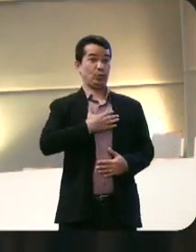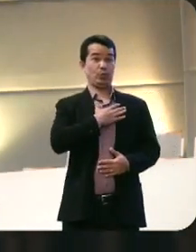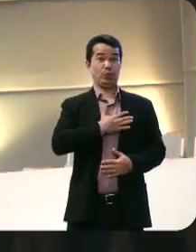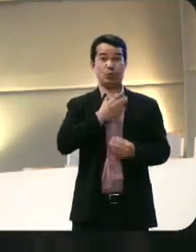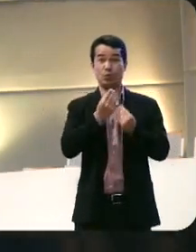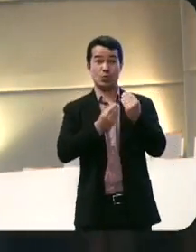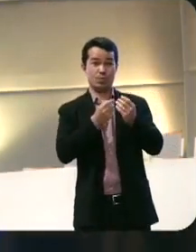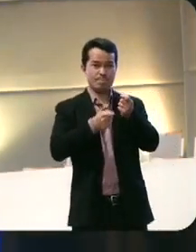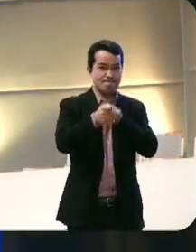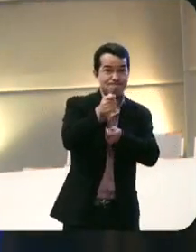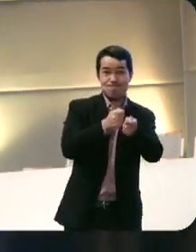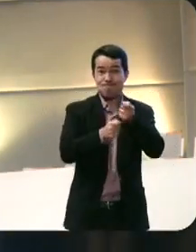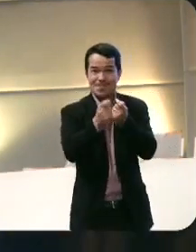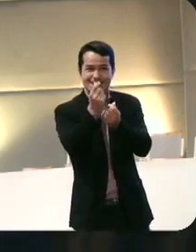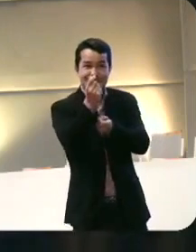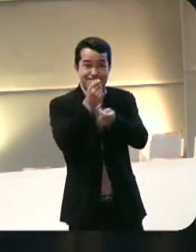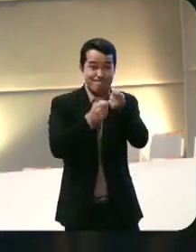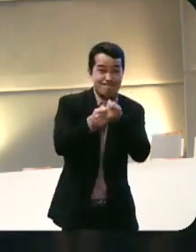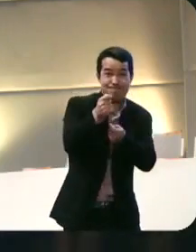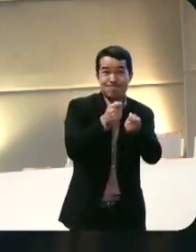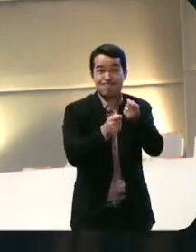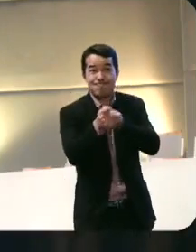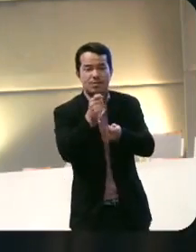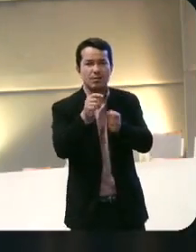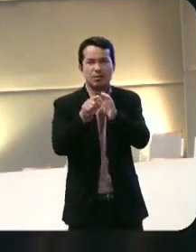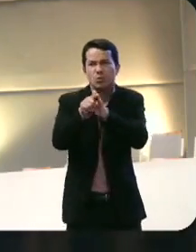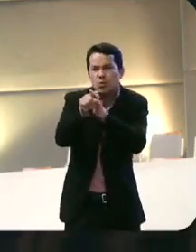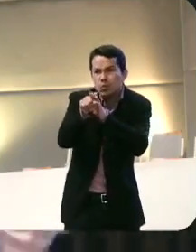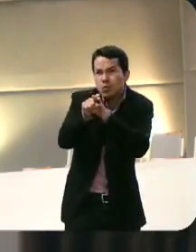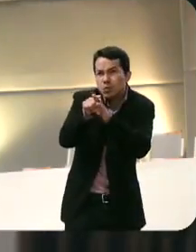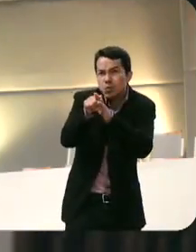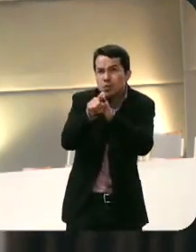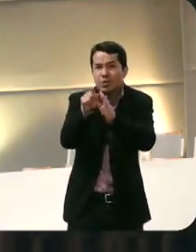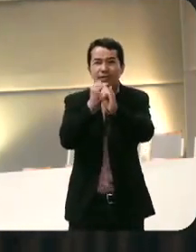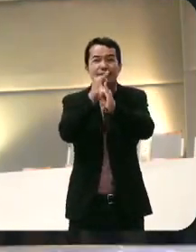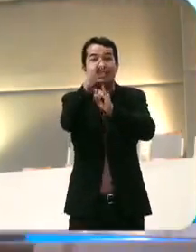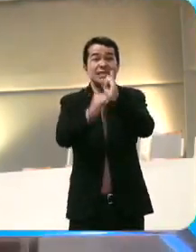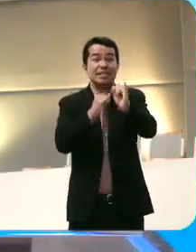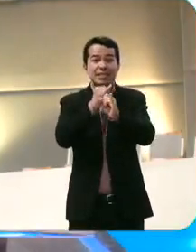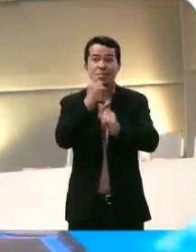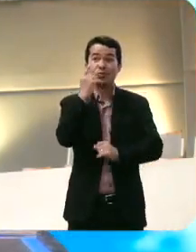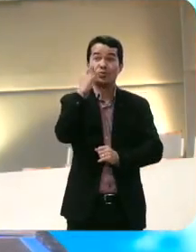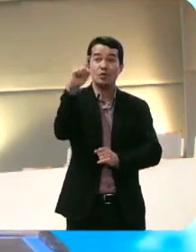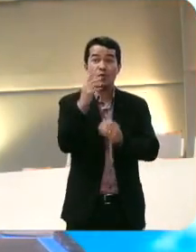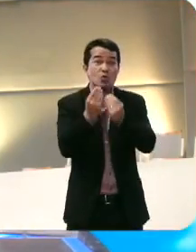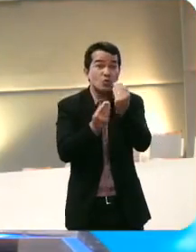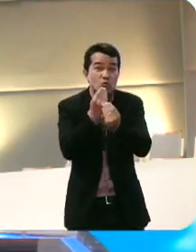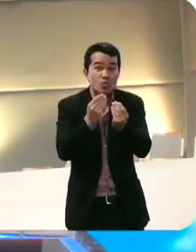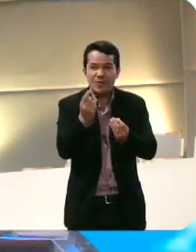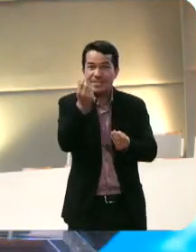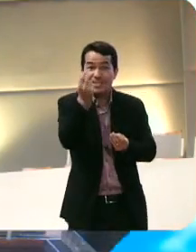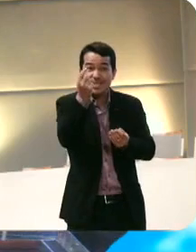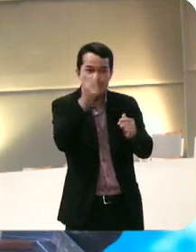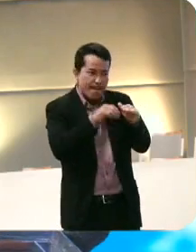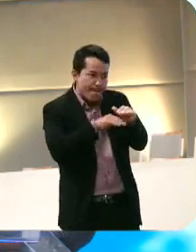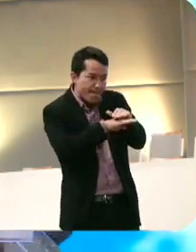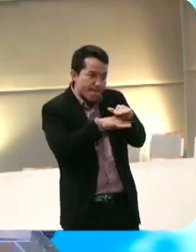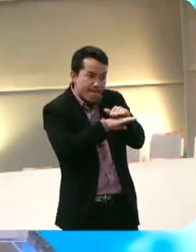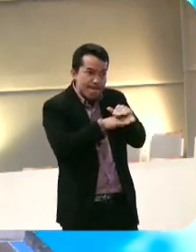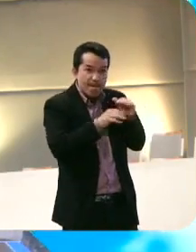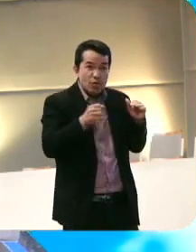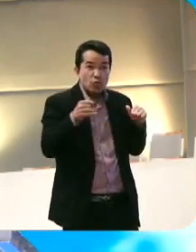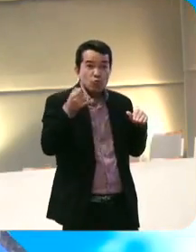internet e descobri o tal do mercado Forex. Entrei no site, eu queria aplicar para ver se eu ganhava um pouco mais, os juros estão tão